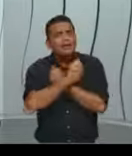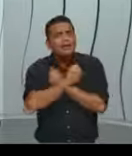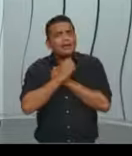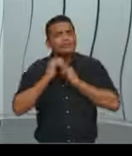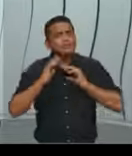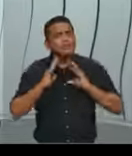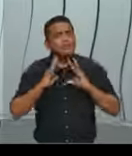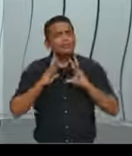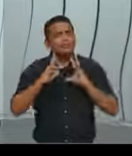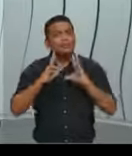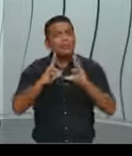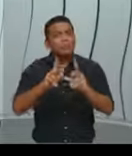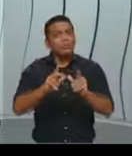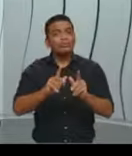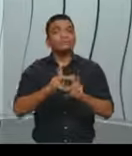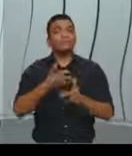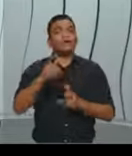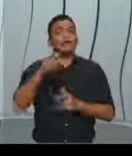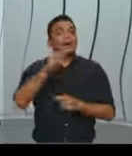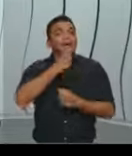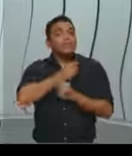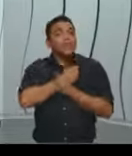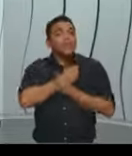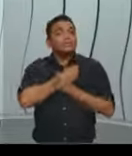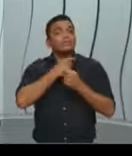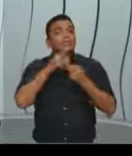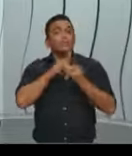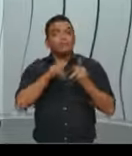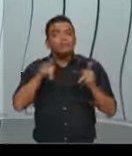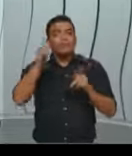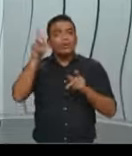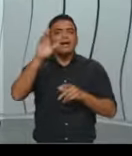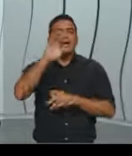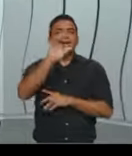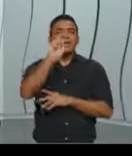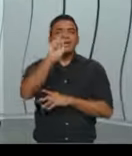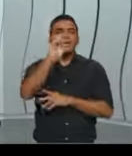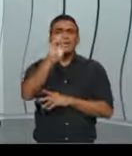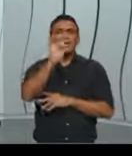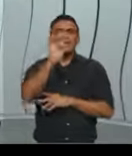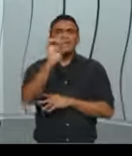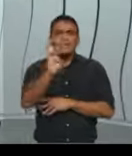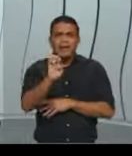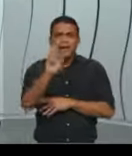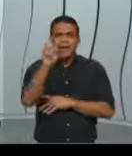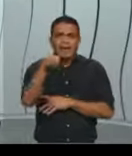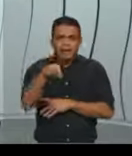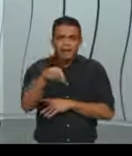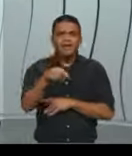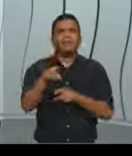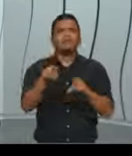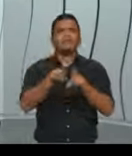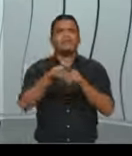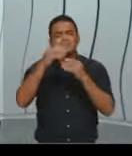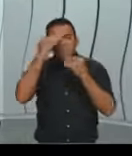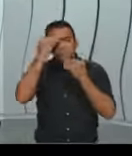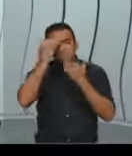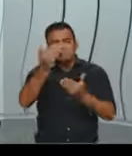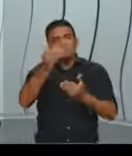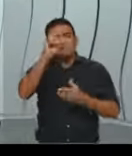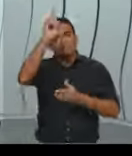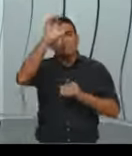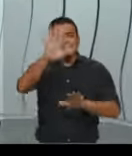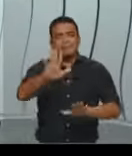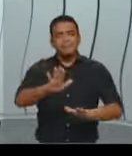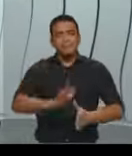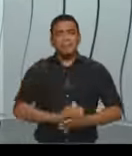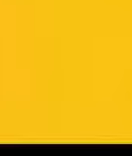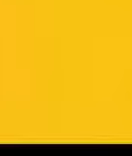Quero mandar um abraço para os professores lá de Caeté, de Nova Aparecida. Deus abençoe a todos. Obrigado.